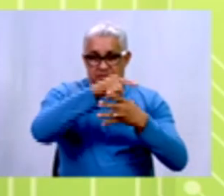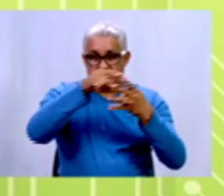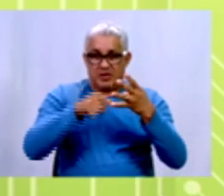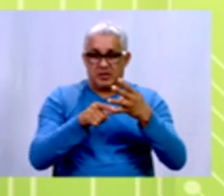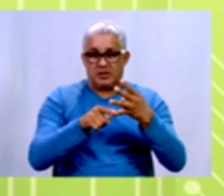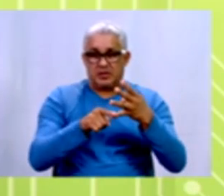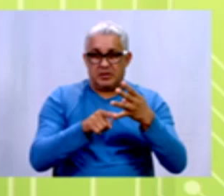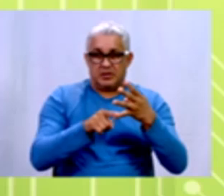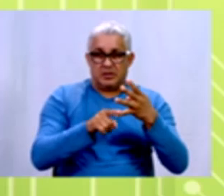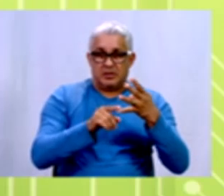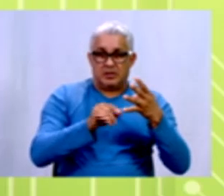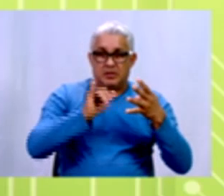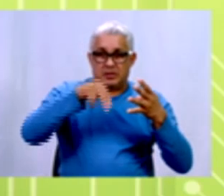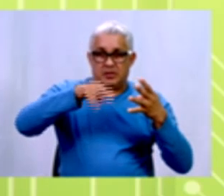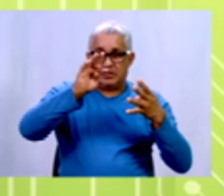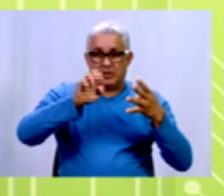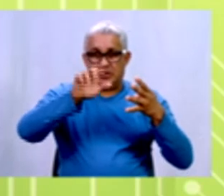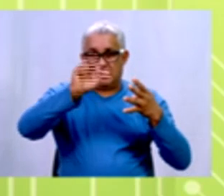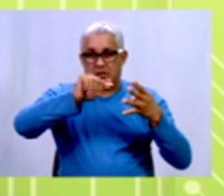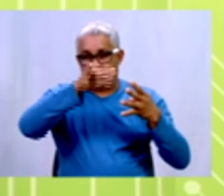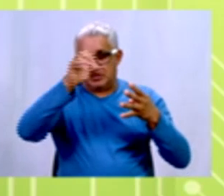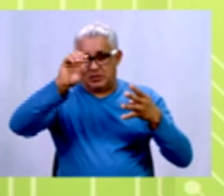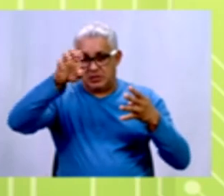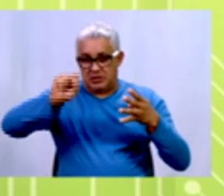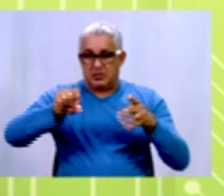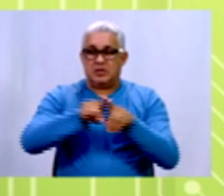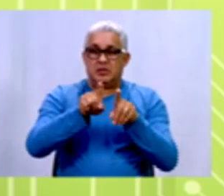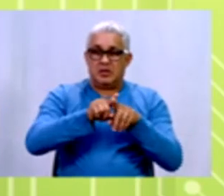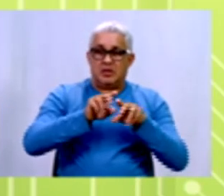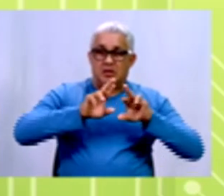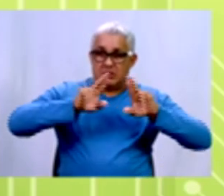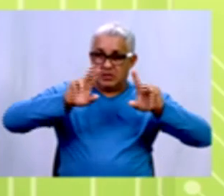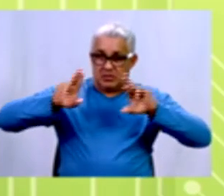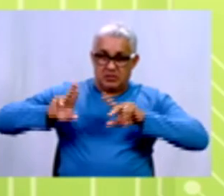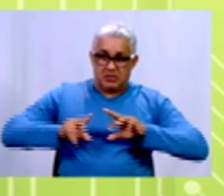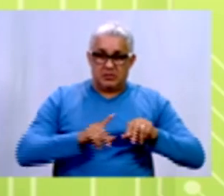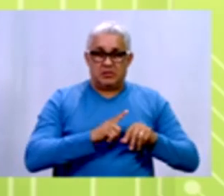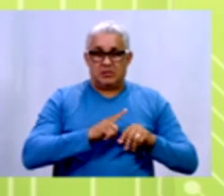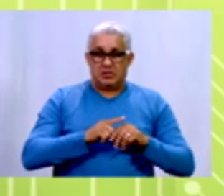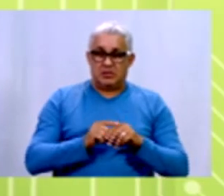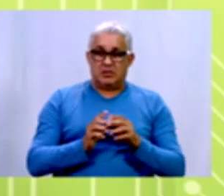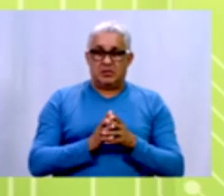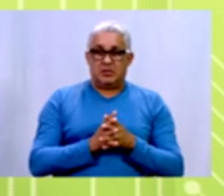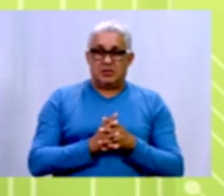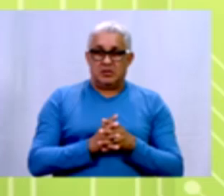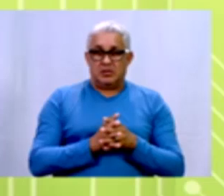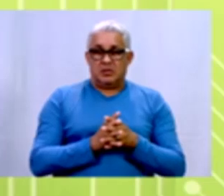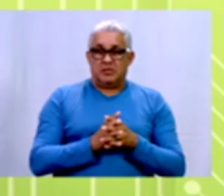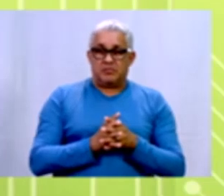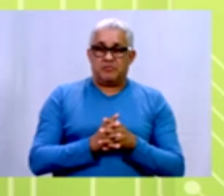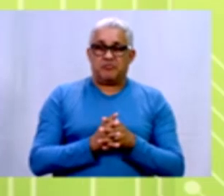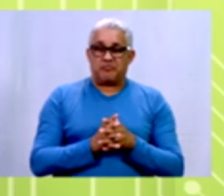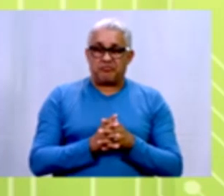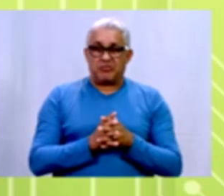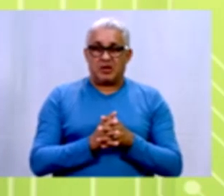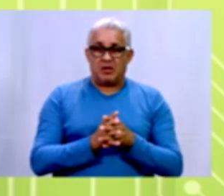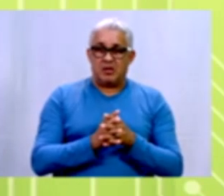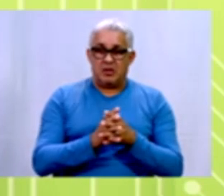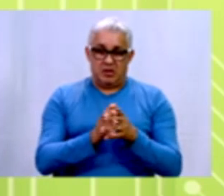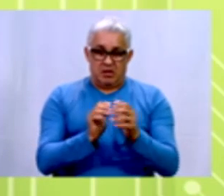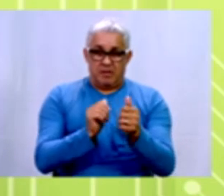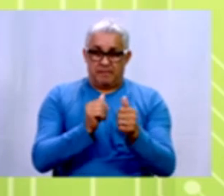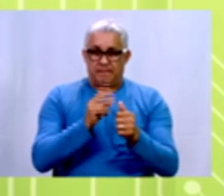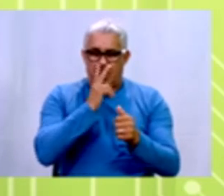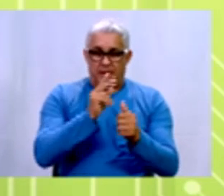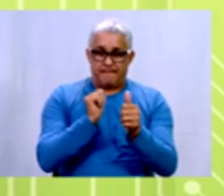por iterações diferentes, né? Então, essa corrida de revezamento, que ele, aqui